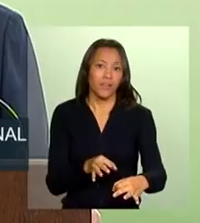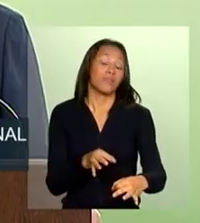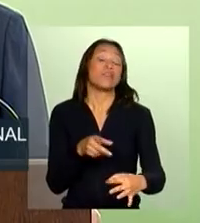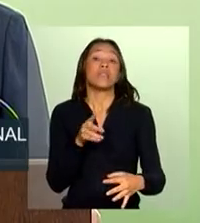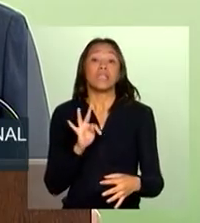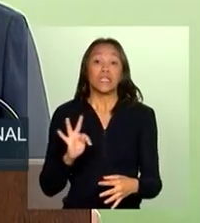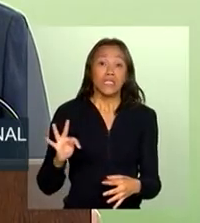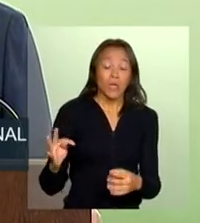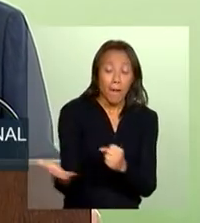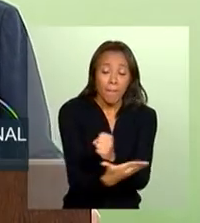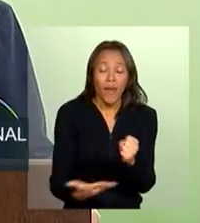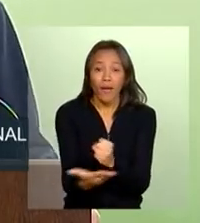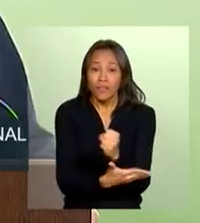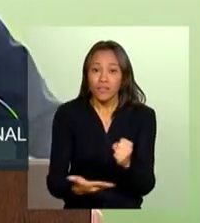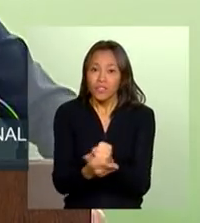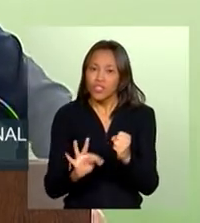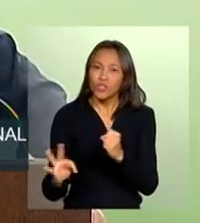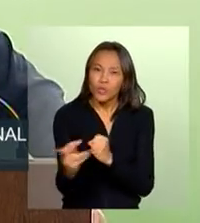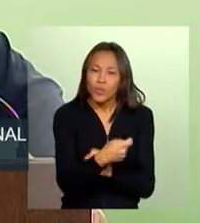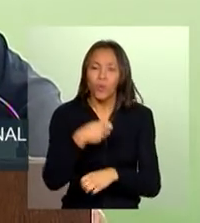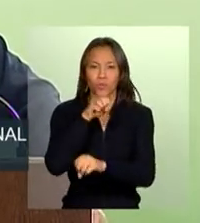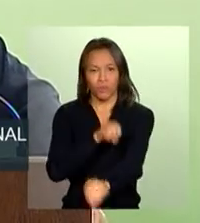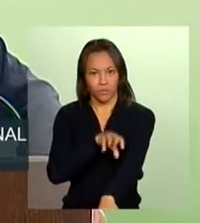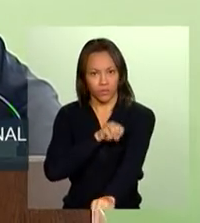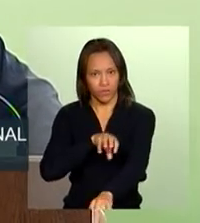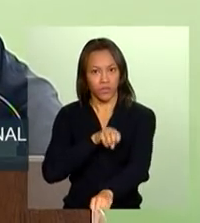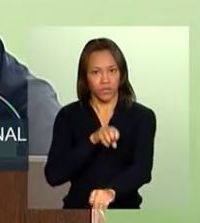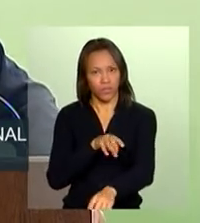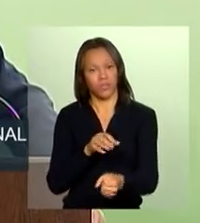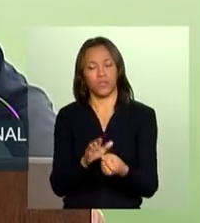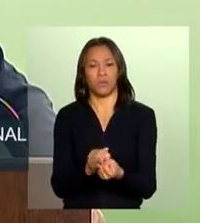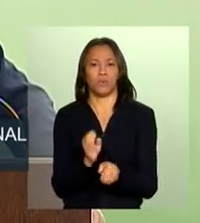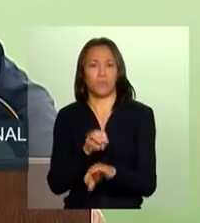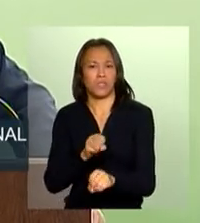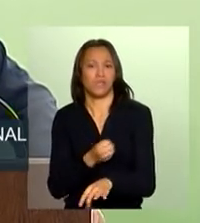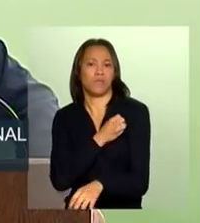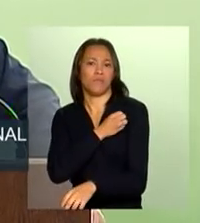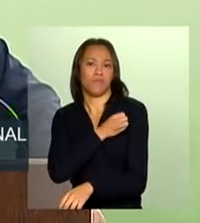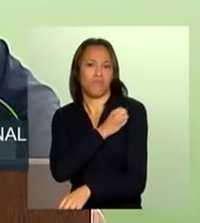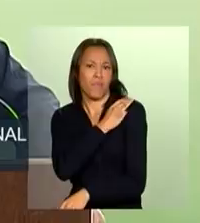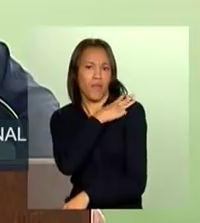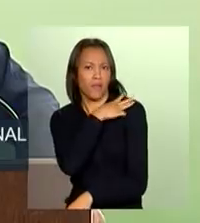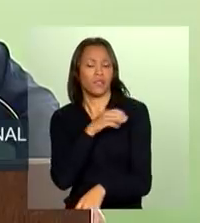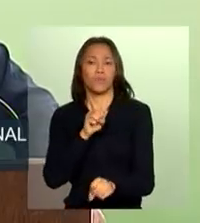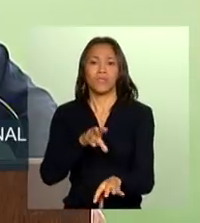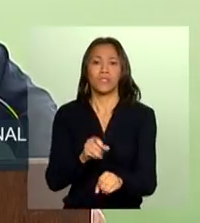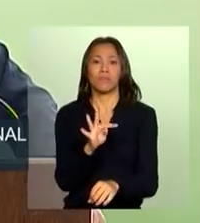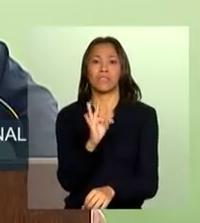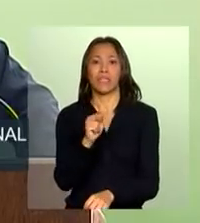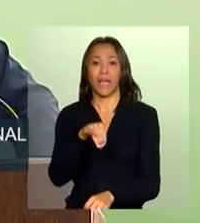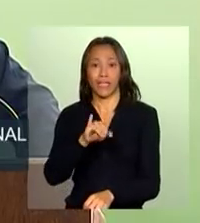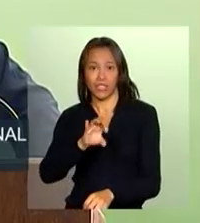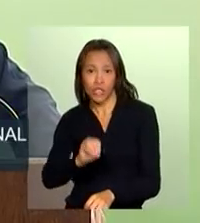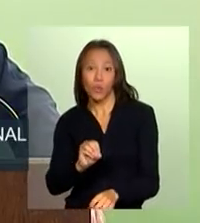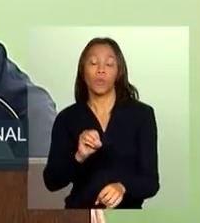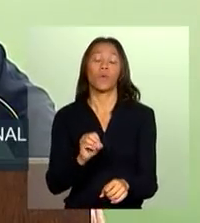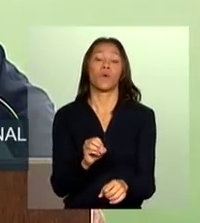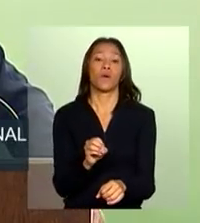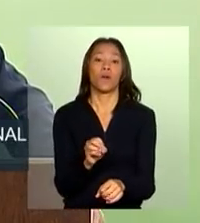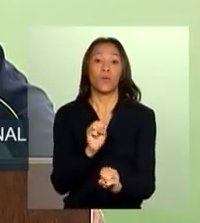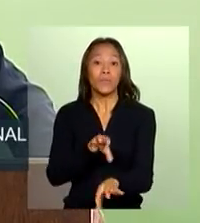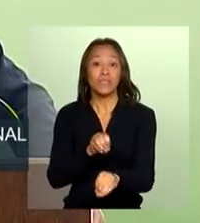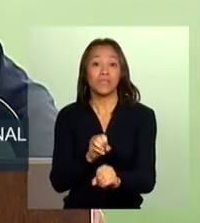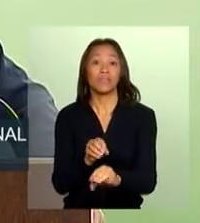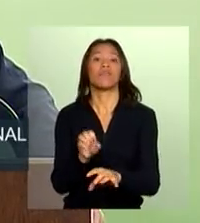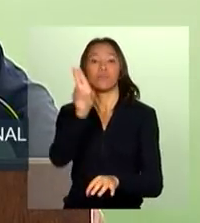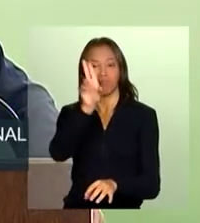assenta toda a educação, sobre o qual se assenta o ensino médio, o ensino técnico, o ensino o ensino